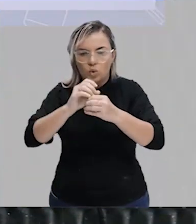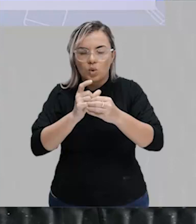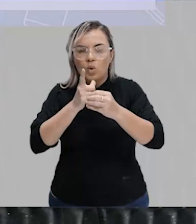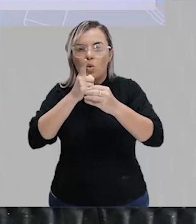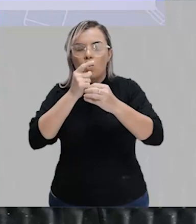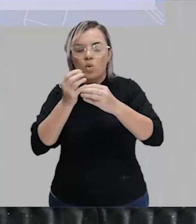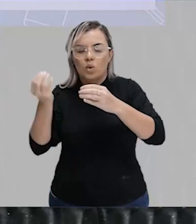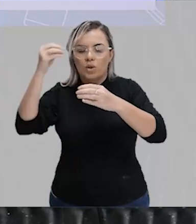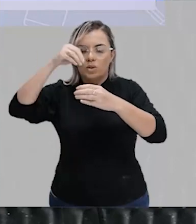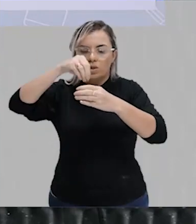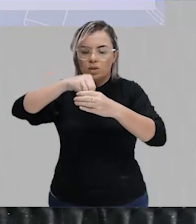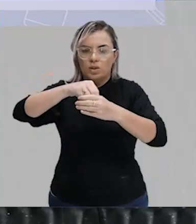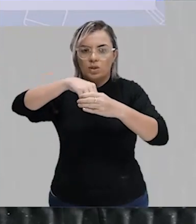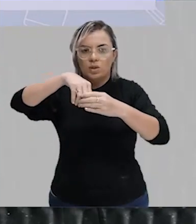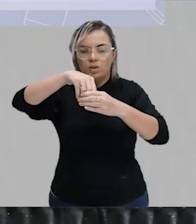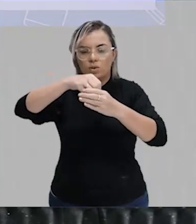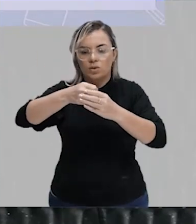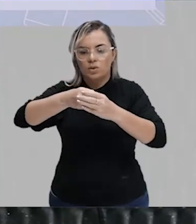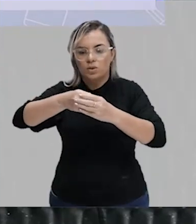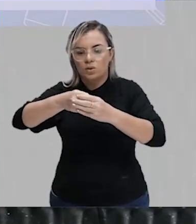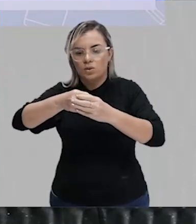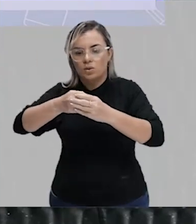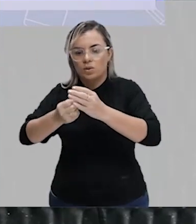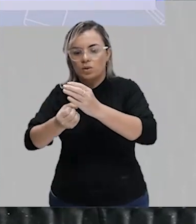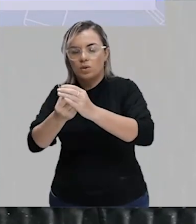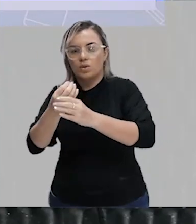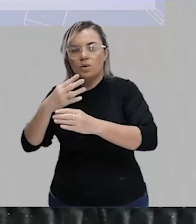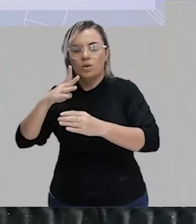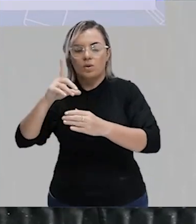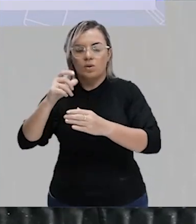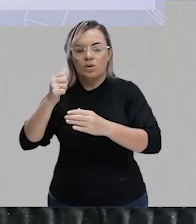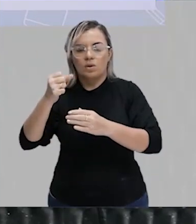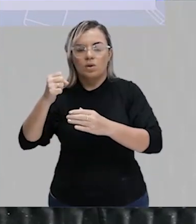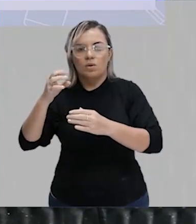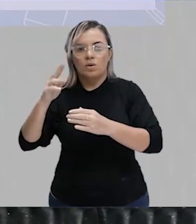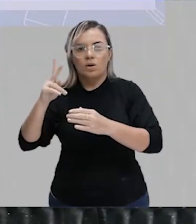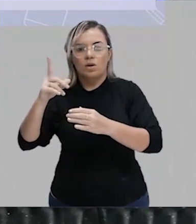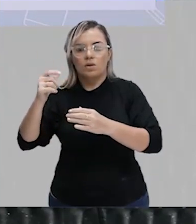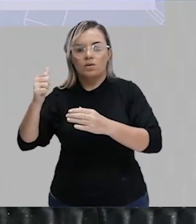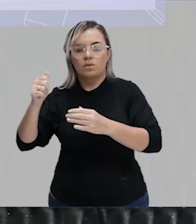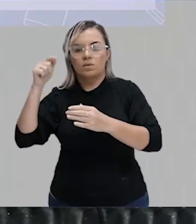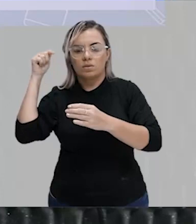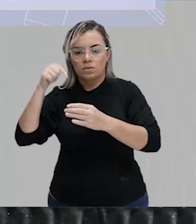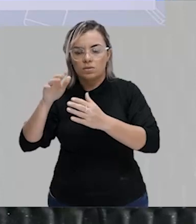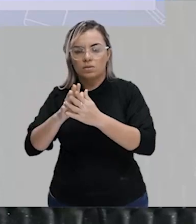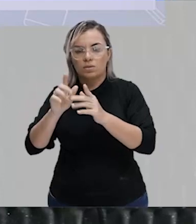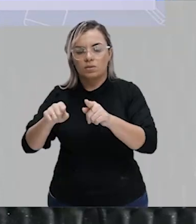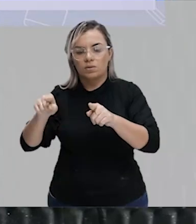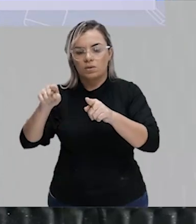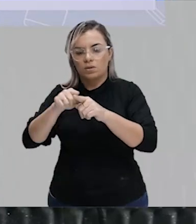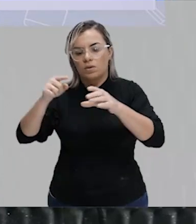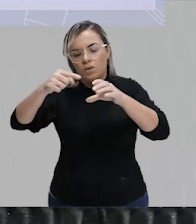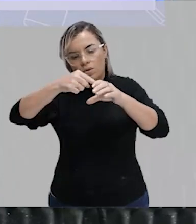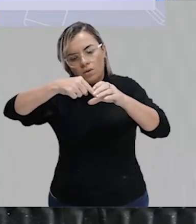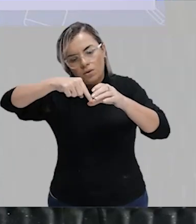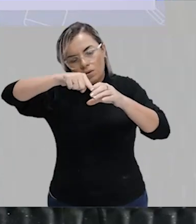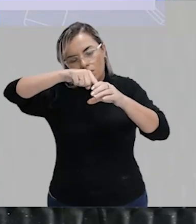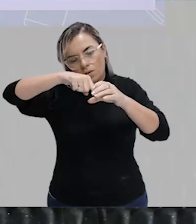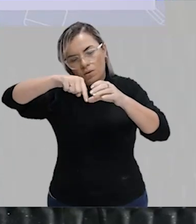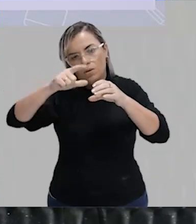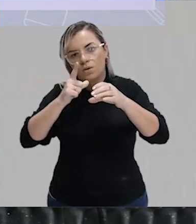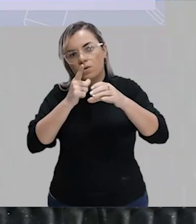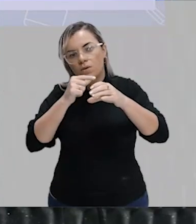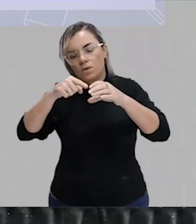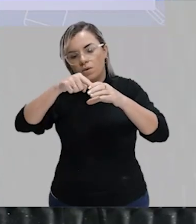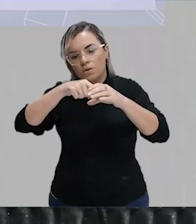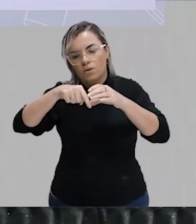do embrião. E aí forma o que a gente chama de blástula, tá? Na blástula, ela tem um espaço aqui que tem um líquido. É